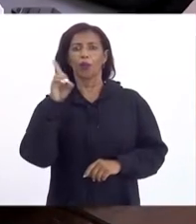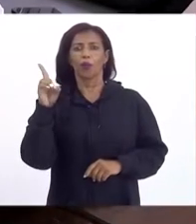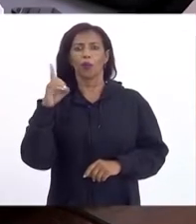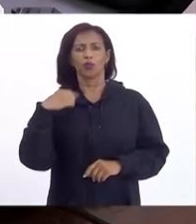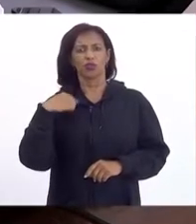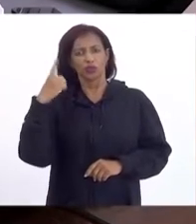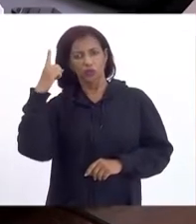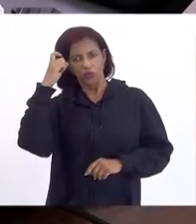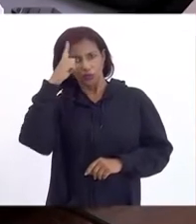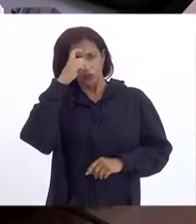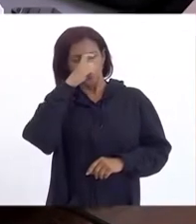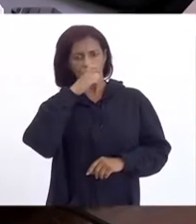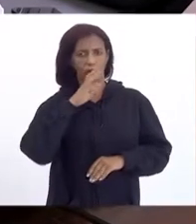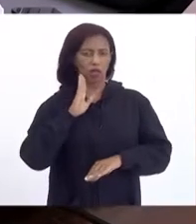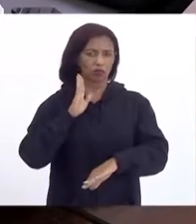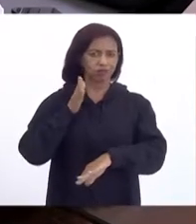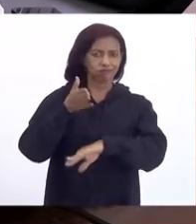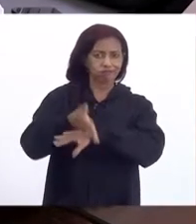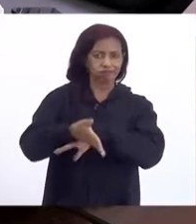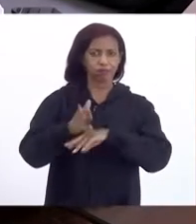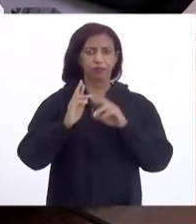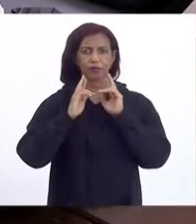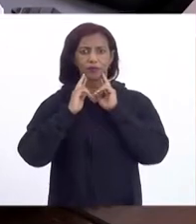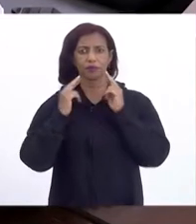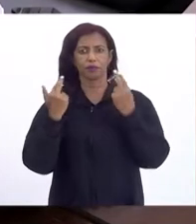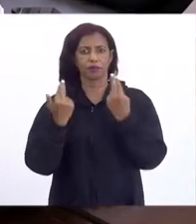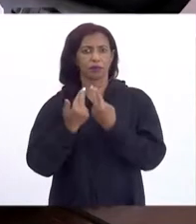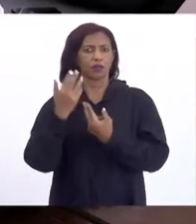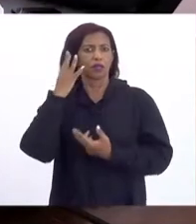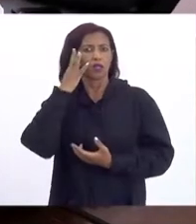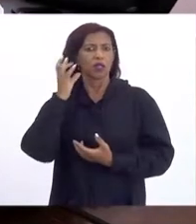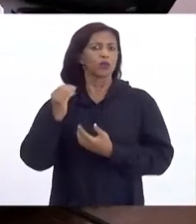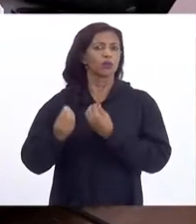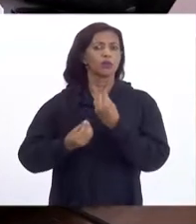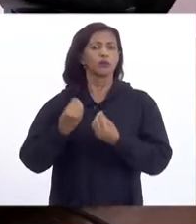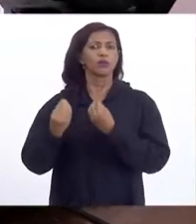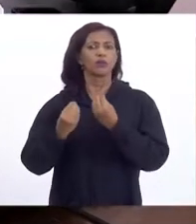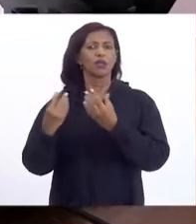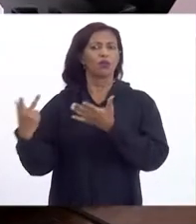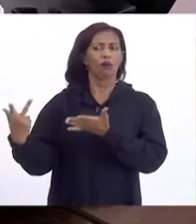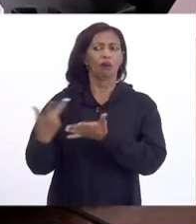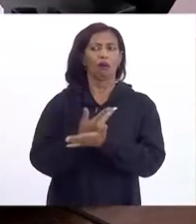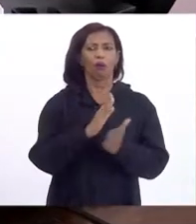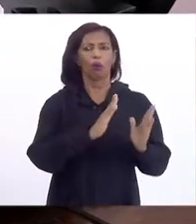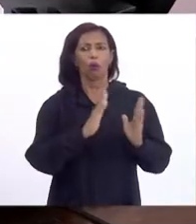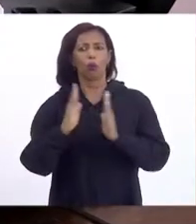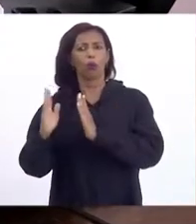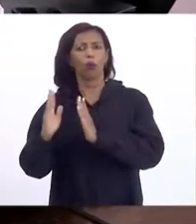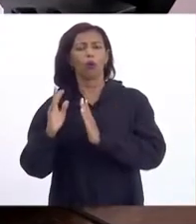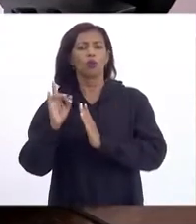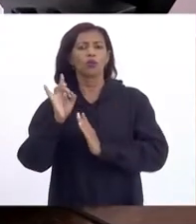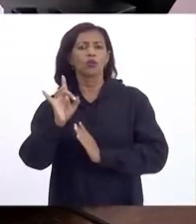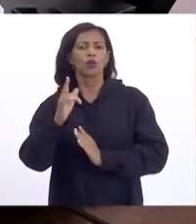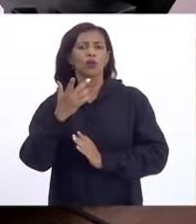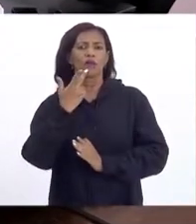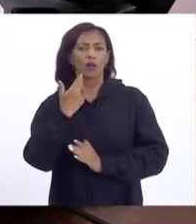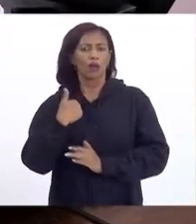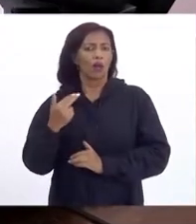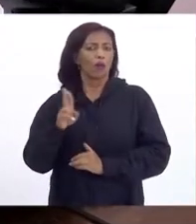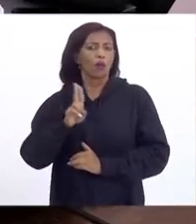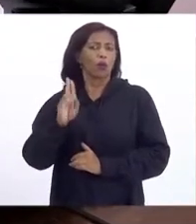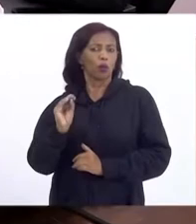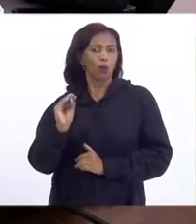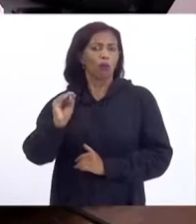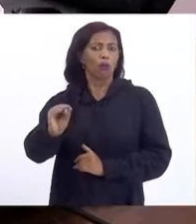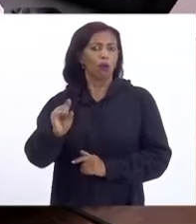tendo dificuldade para entrar na reunião, eu não sei o que já ocorreu, só para dizer que eu gostaria de colocar meu nome à